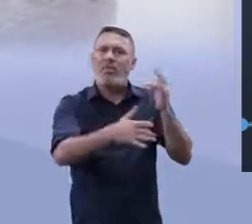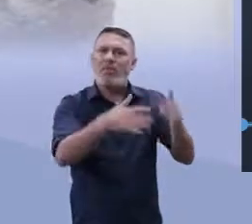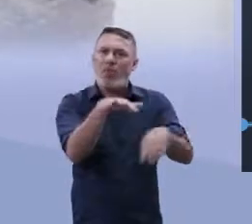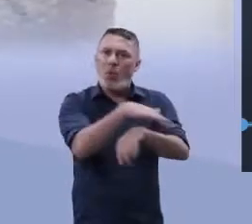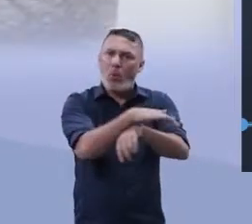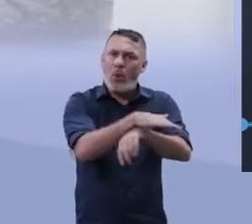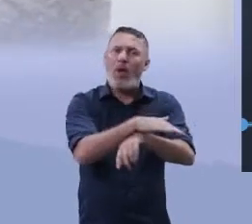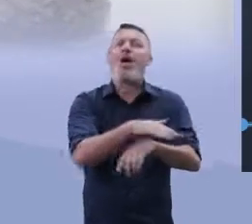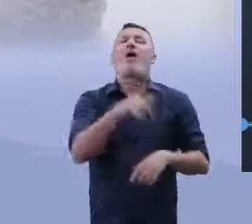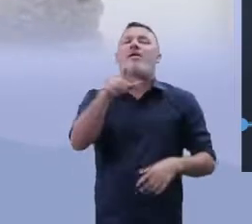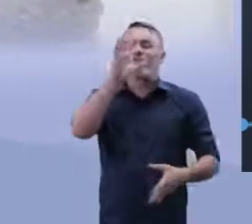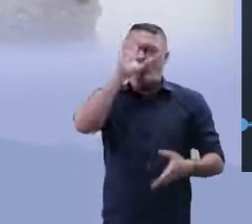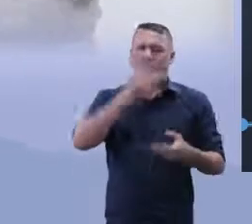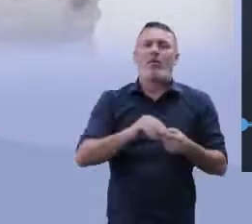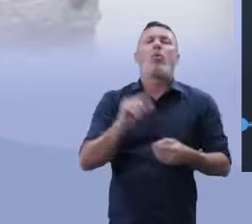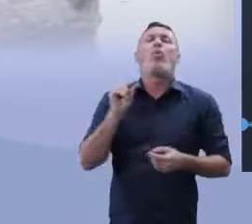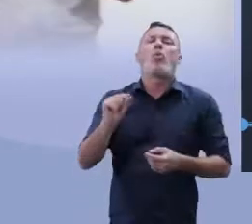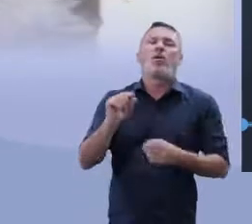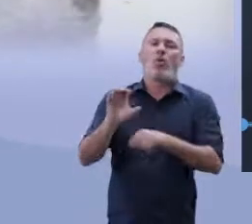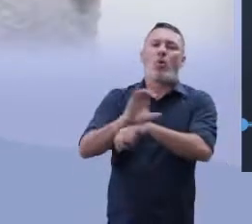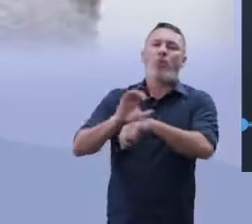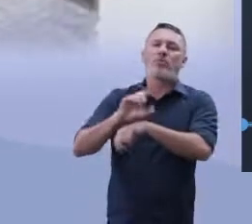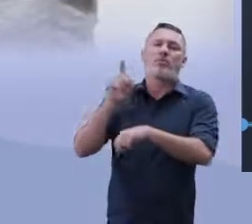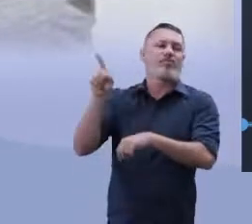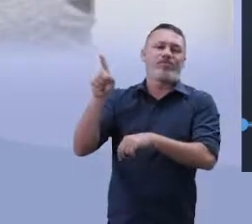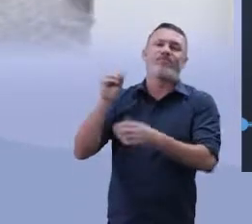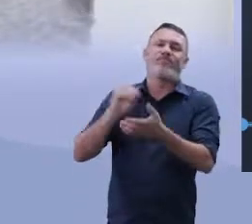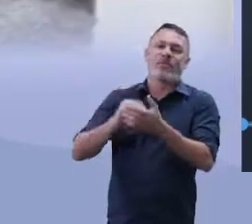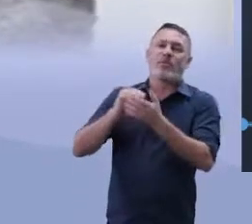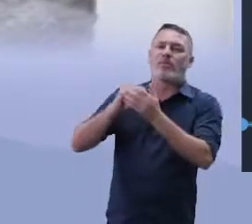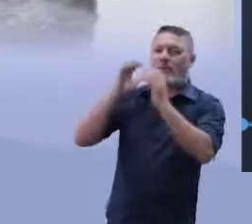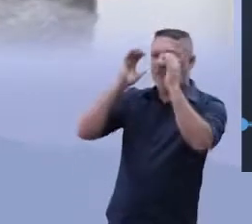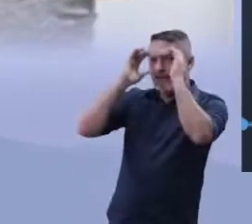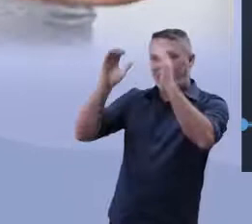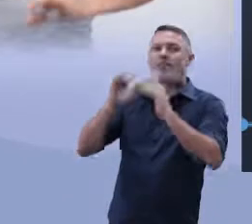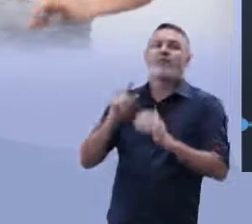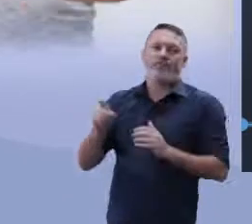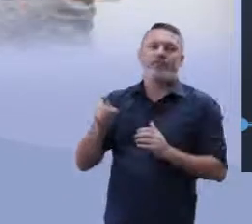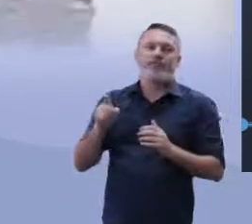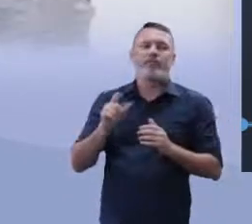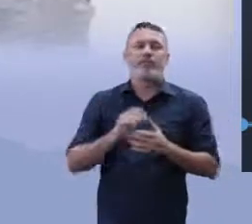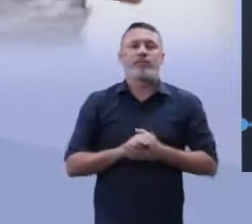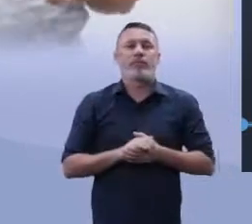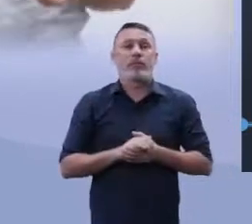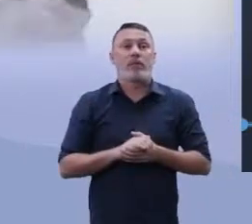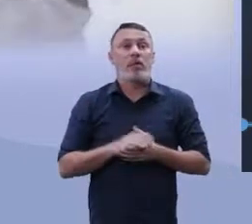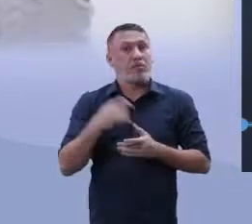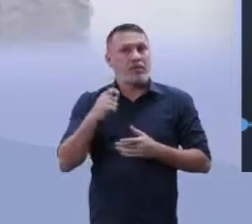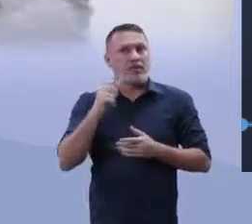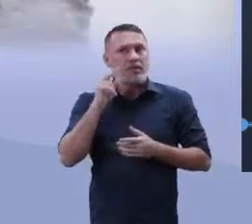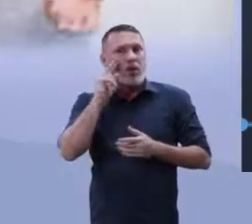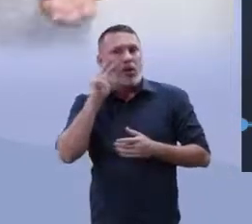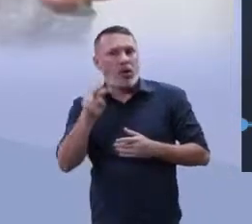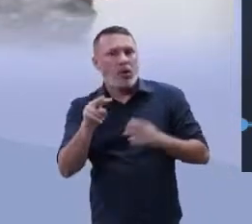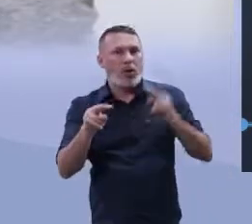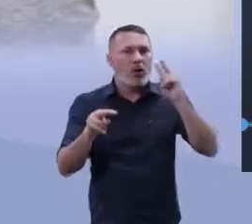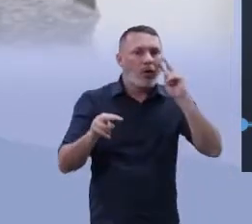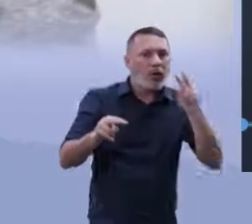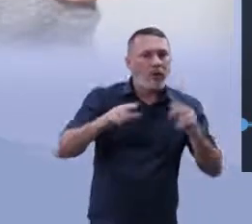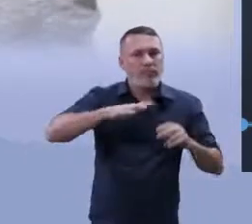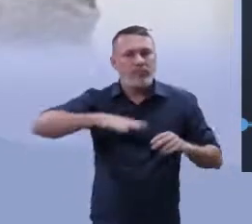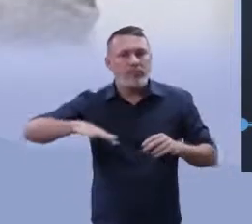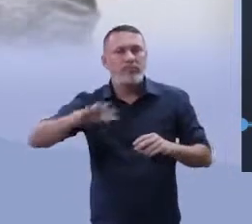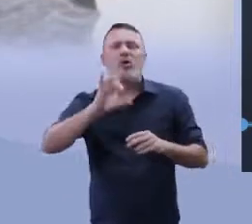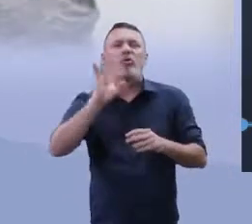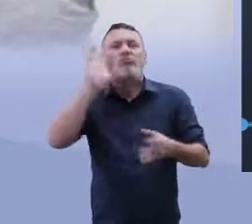automaticamente eu entendo que a Constituição não está sendo seguida. Beleza? Então nós temos que olhar essas falhas, nesses